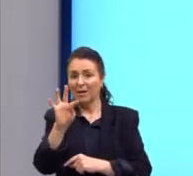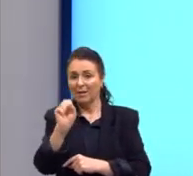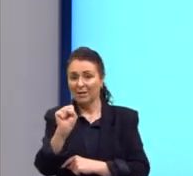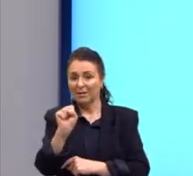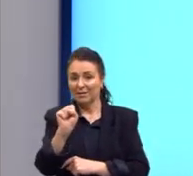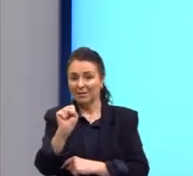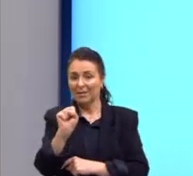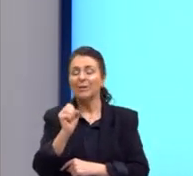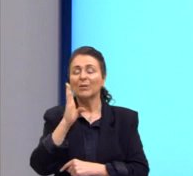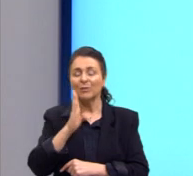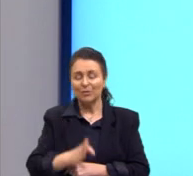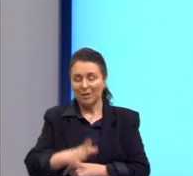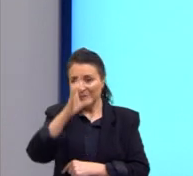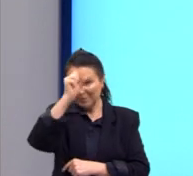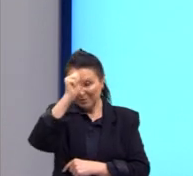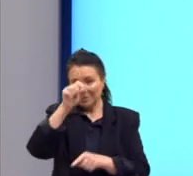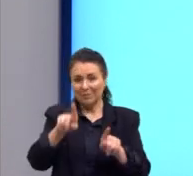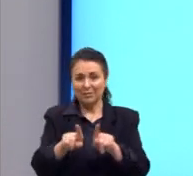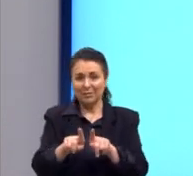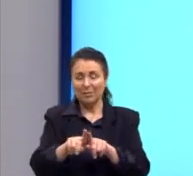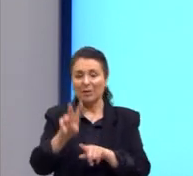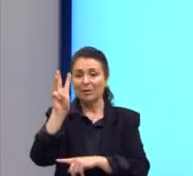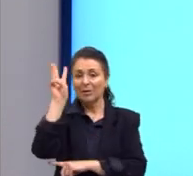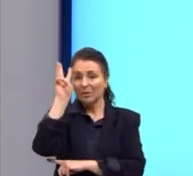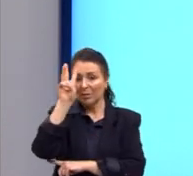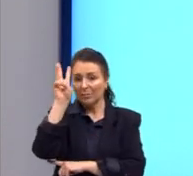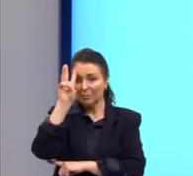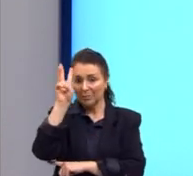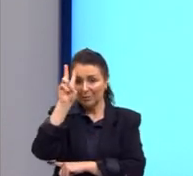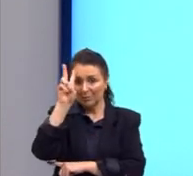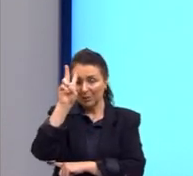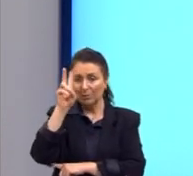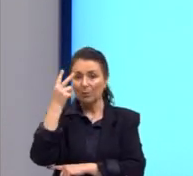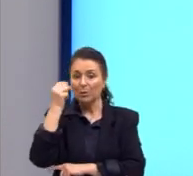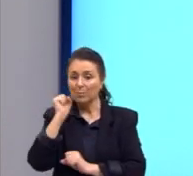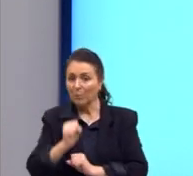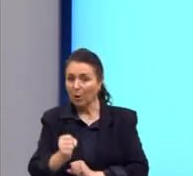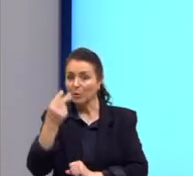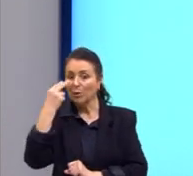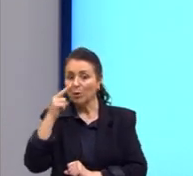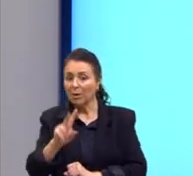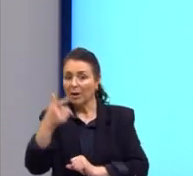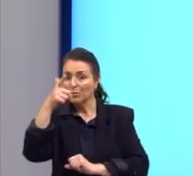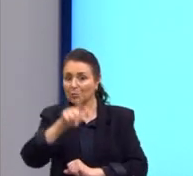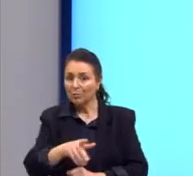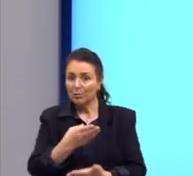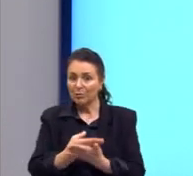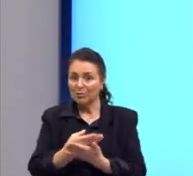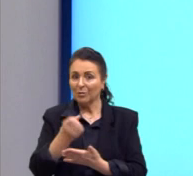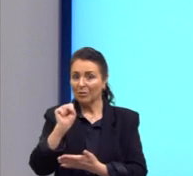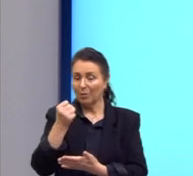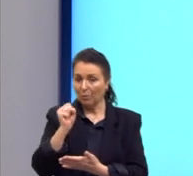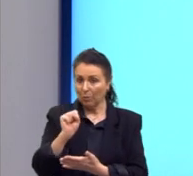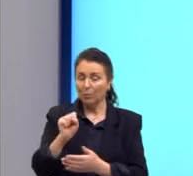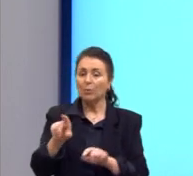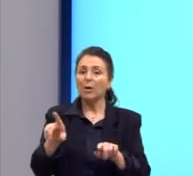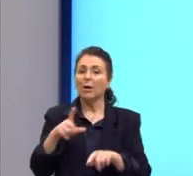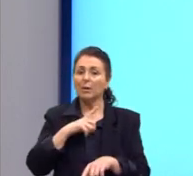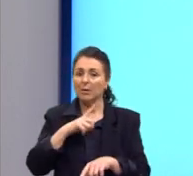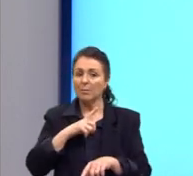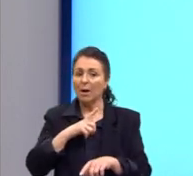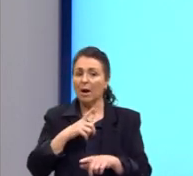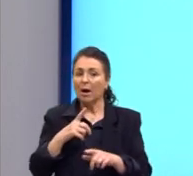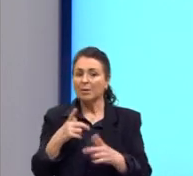Tá lembrando então vocês podem né assistir essa aula 8 Claro que ela tá mais voltada para a questão